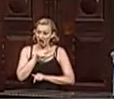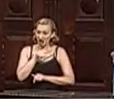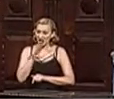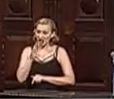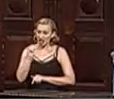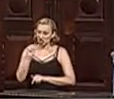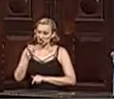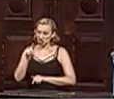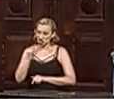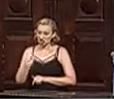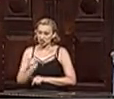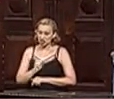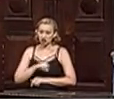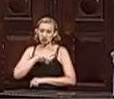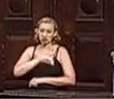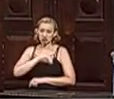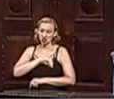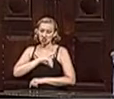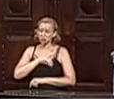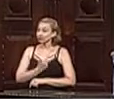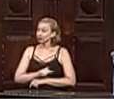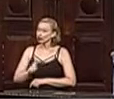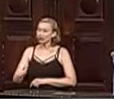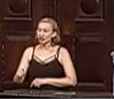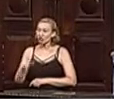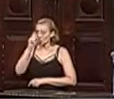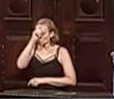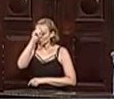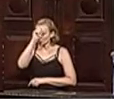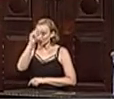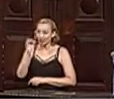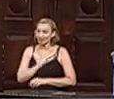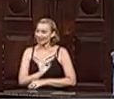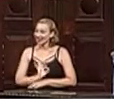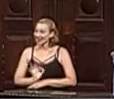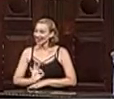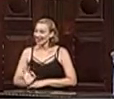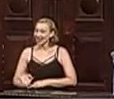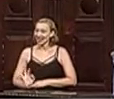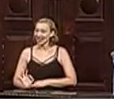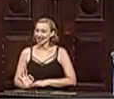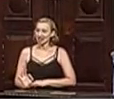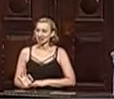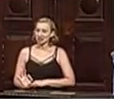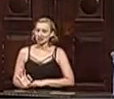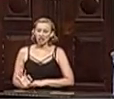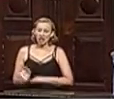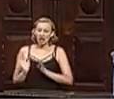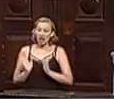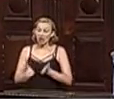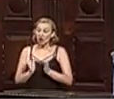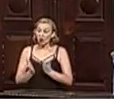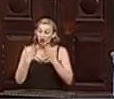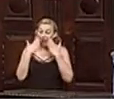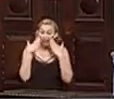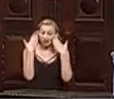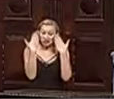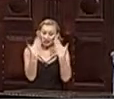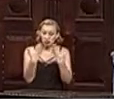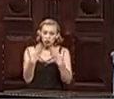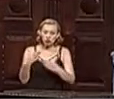atrasados, o hospital sem funcionário, as promessas de campanhas ficando para trás e o que é pior. Agora apresentou-se